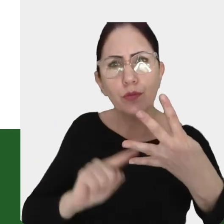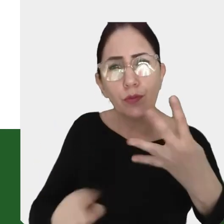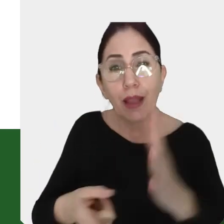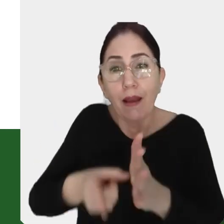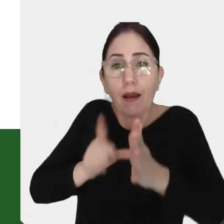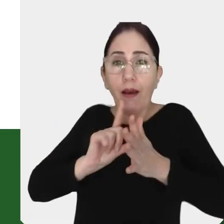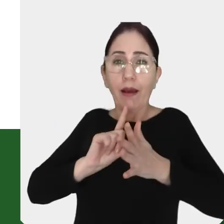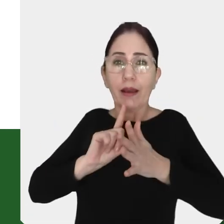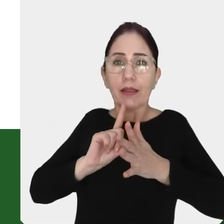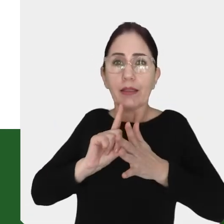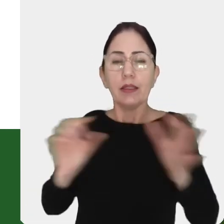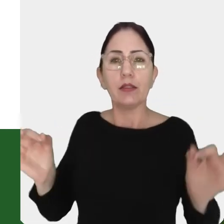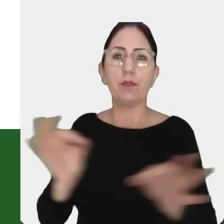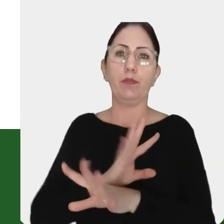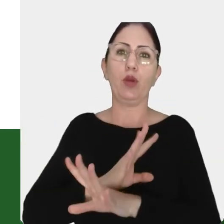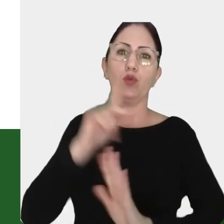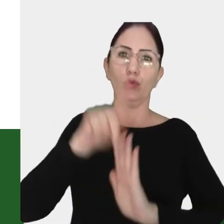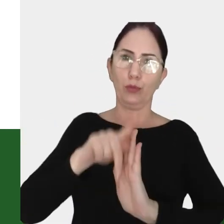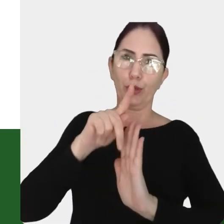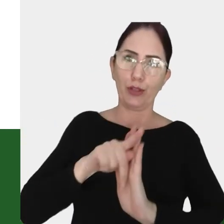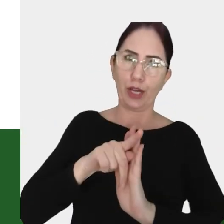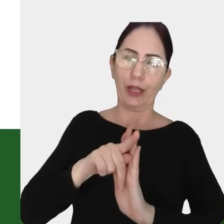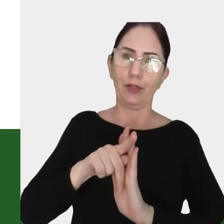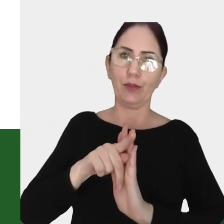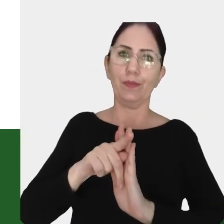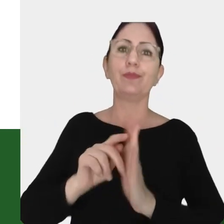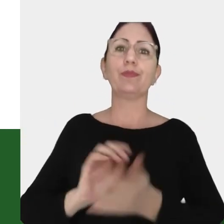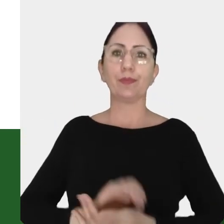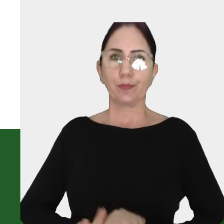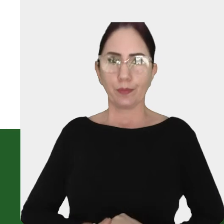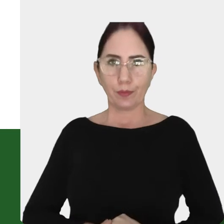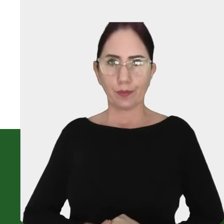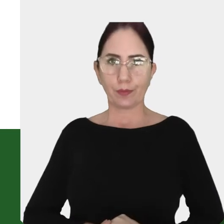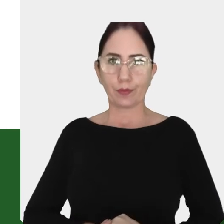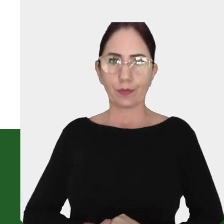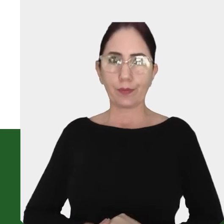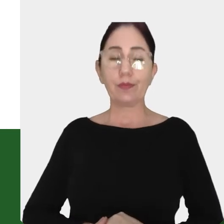ponto alto é avaliar com o usuário.